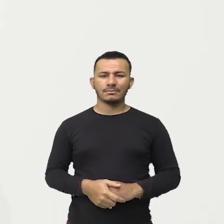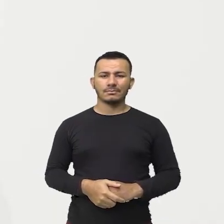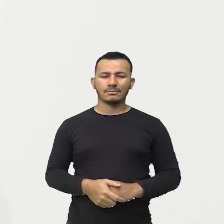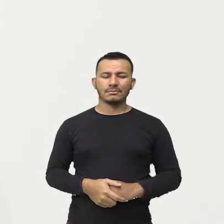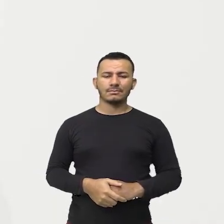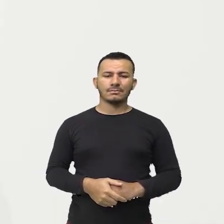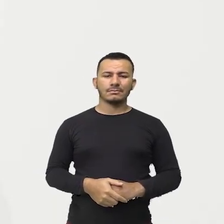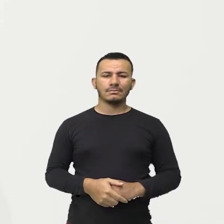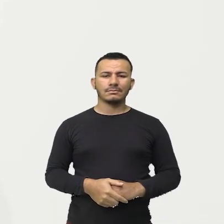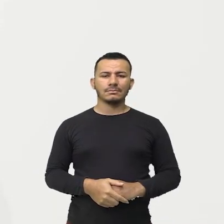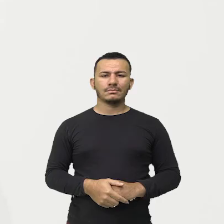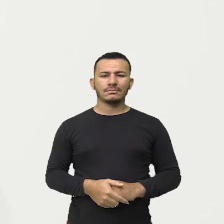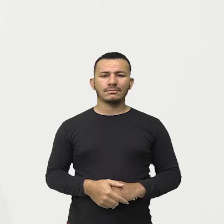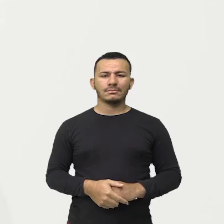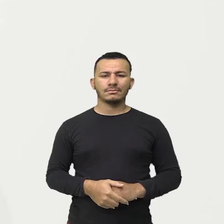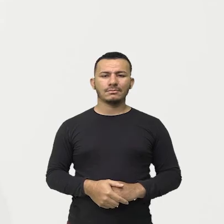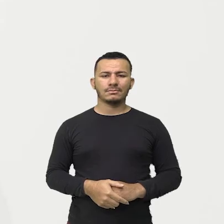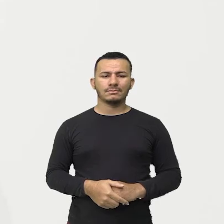Então,